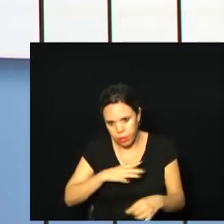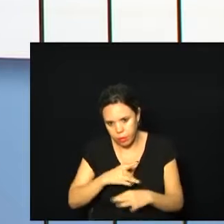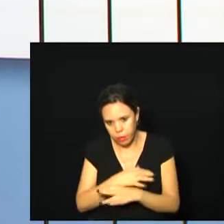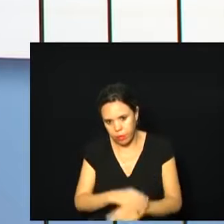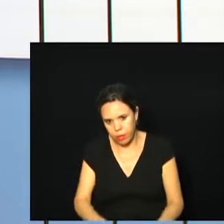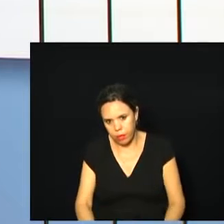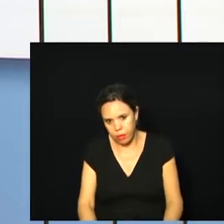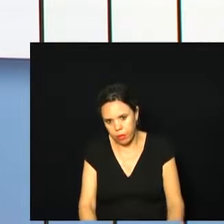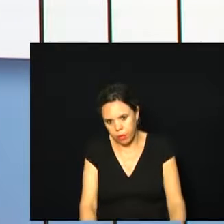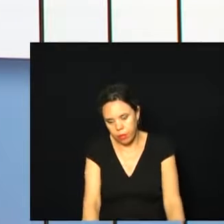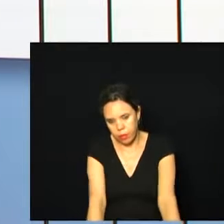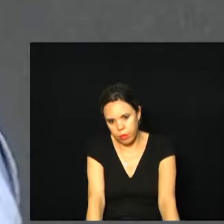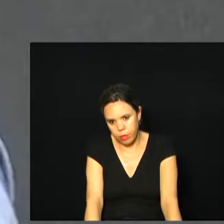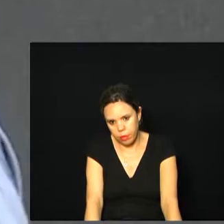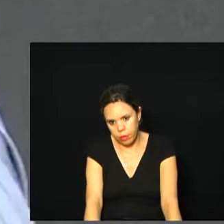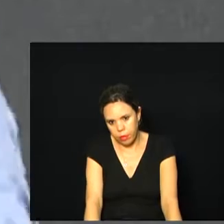cidade.